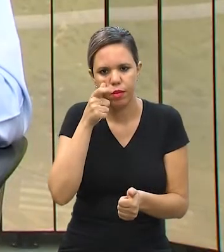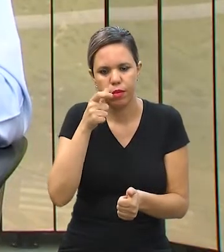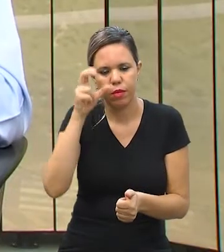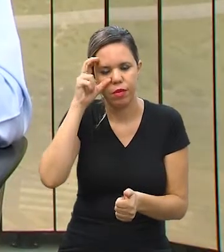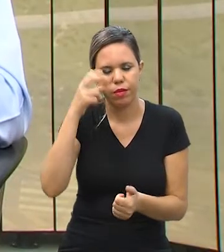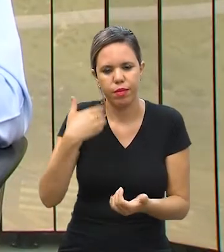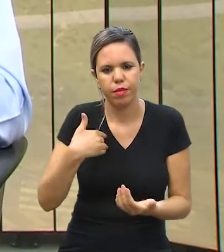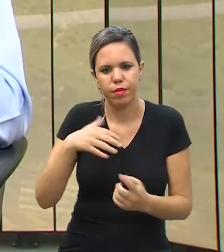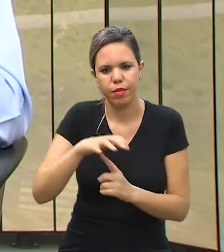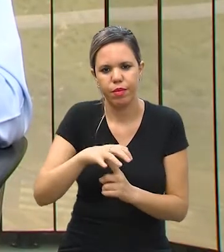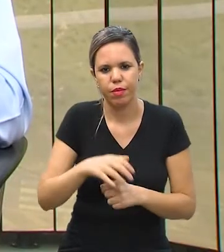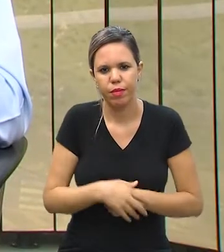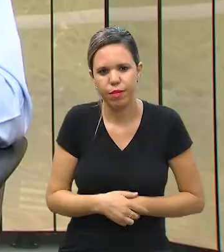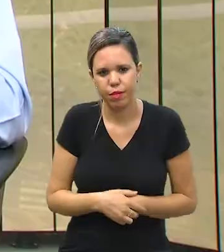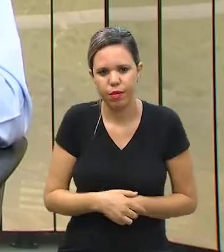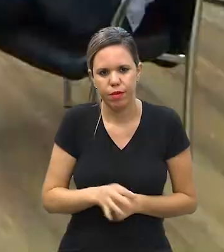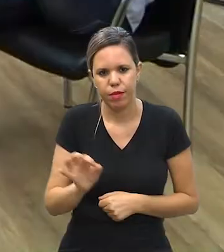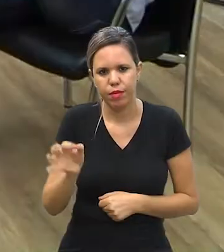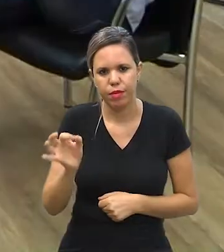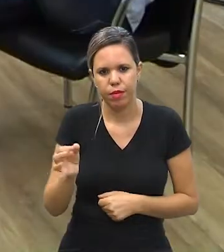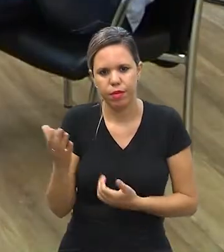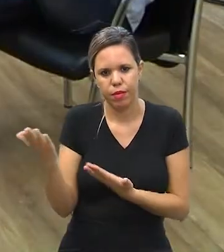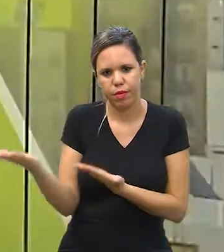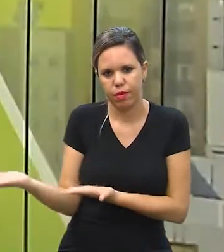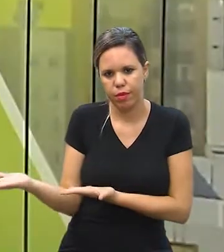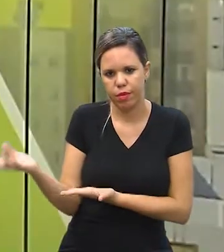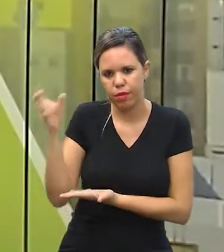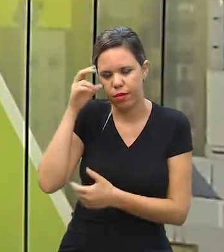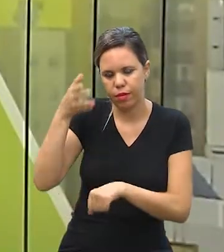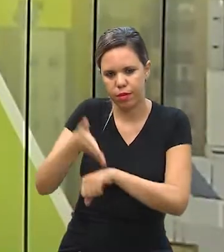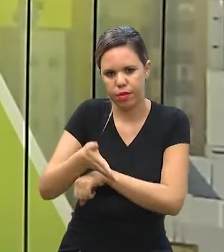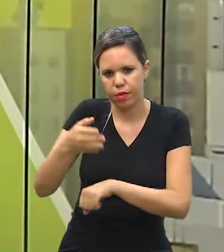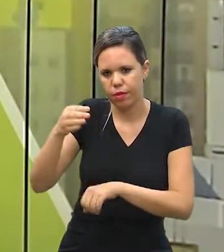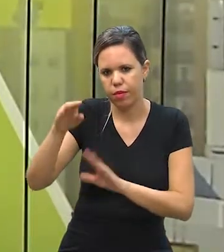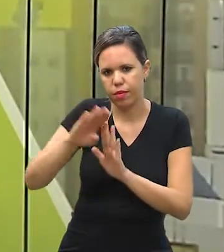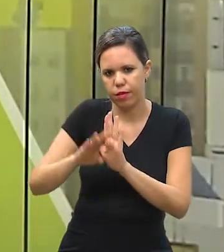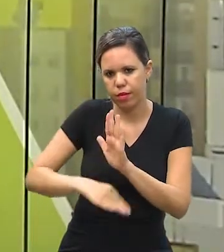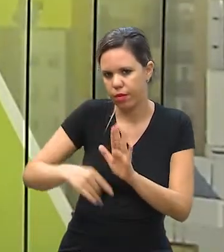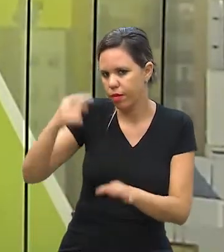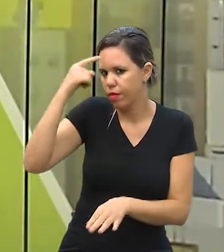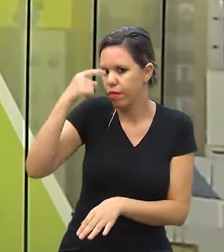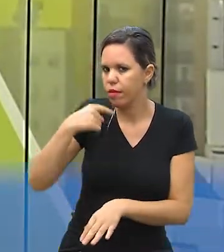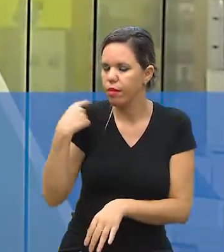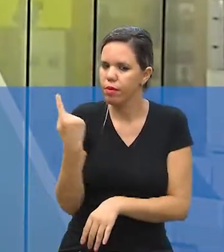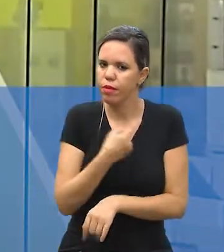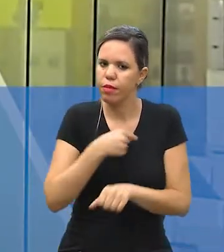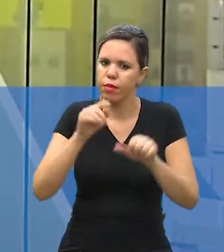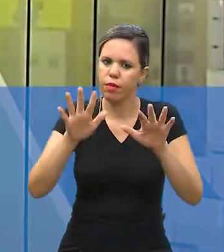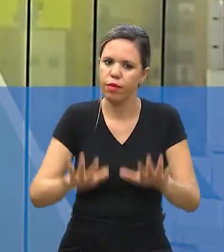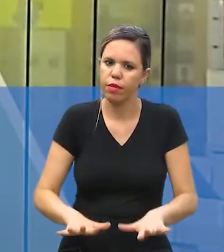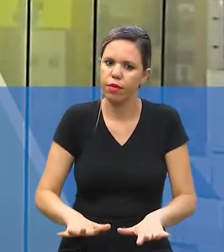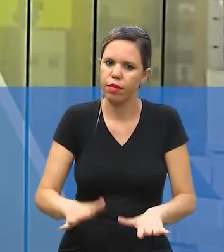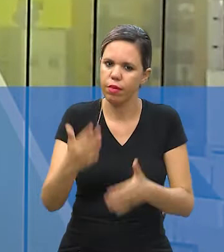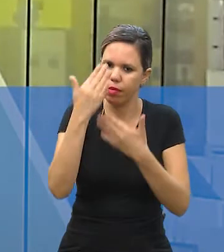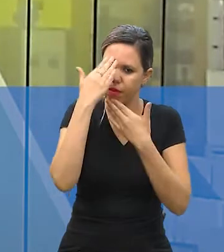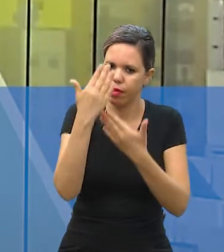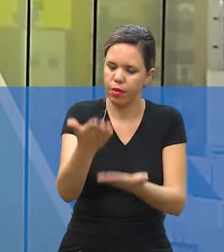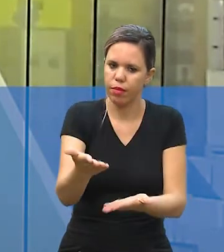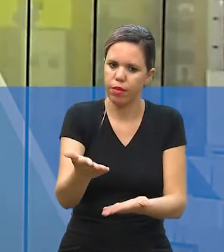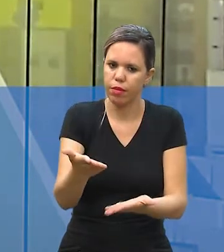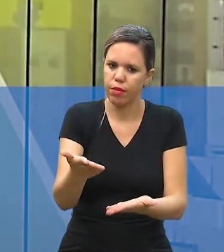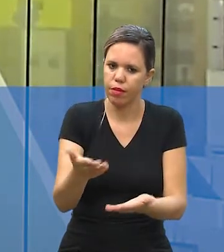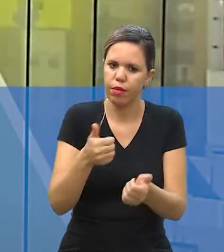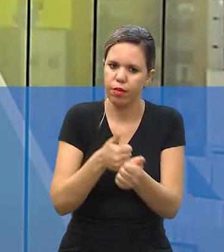do Carlinhos Camelô. Exatamente. Carlinhos Camelô, então, participando aqui do programa Perfil. A gente fica por aqui. Muito